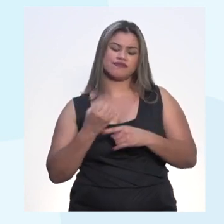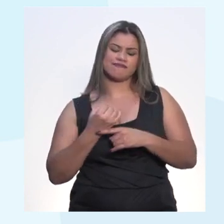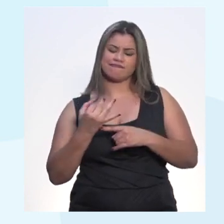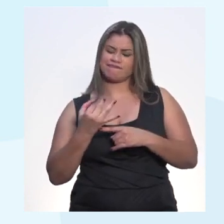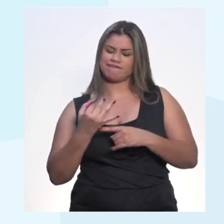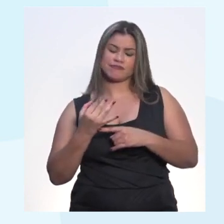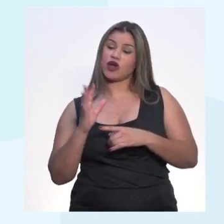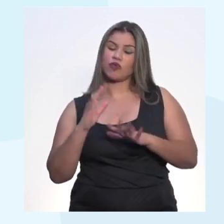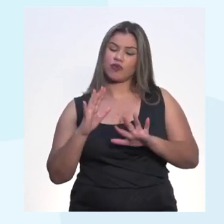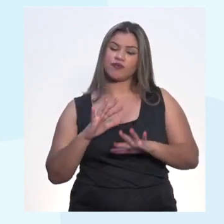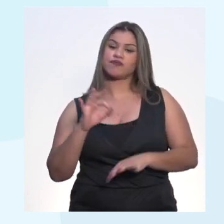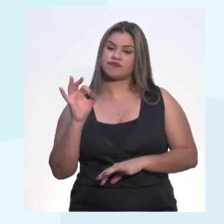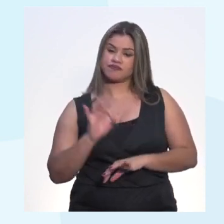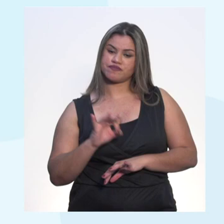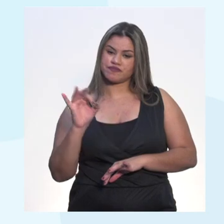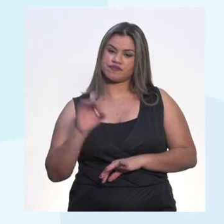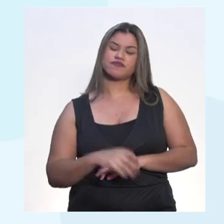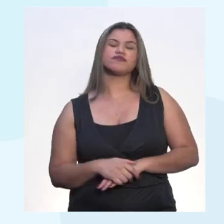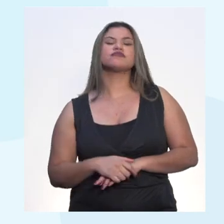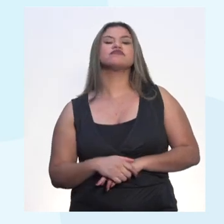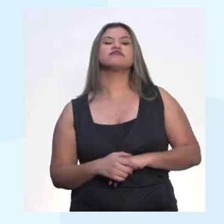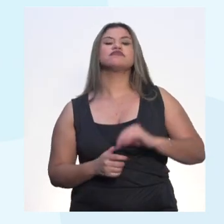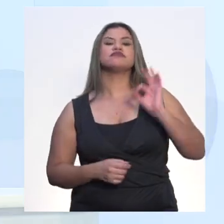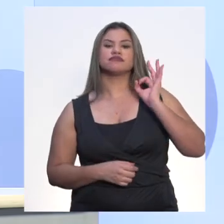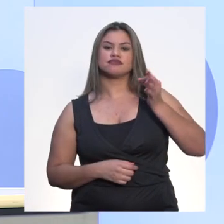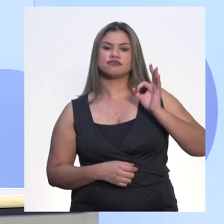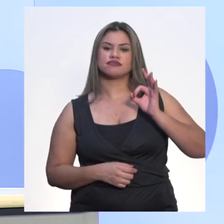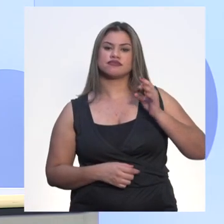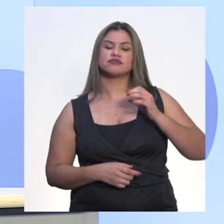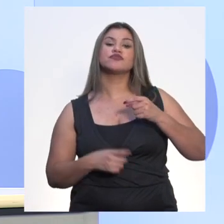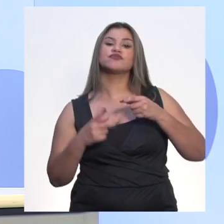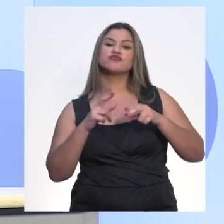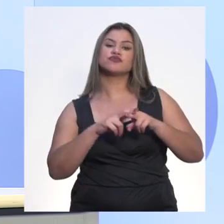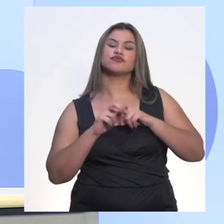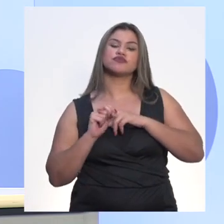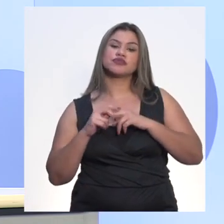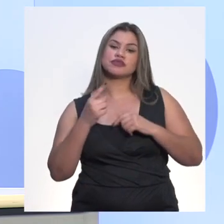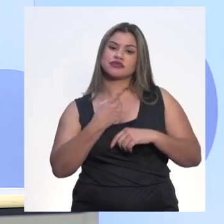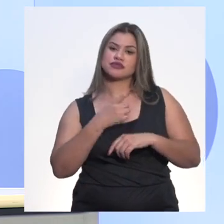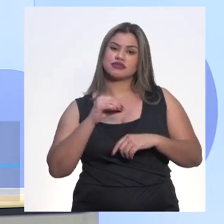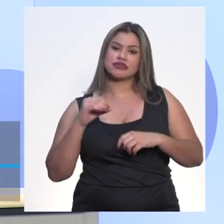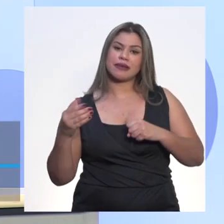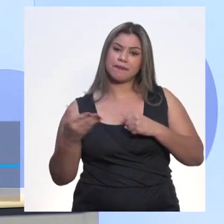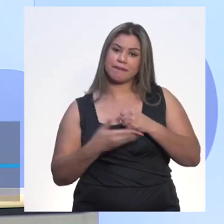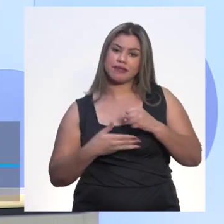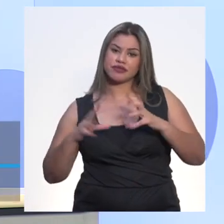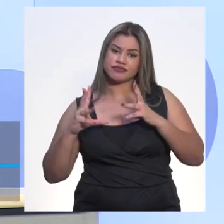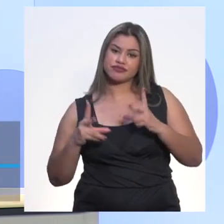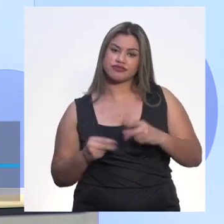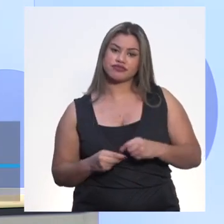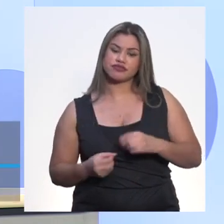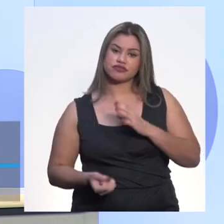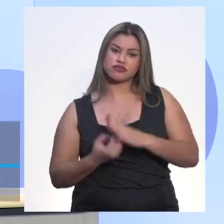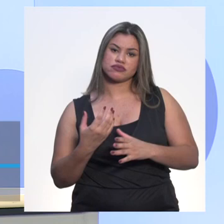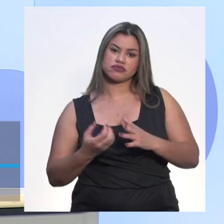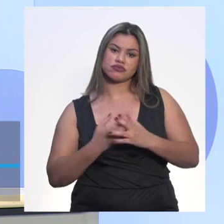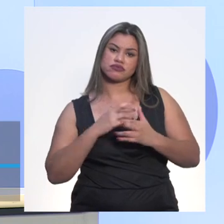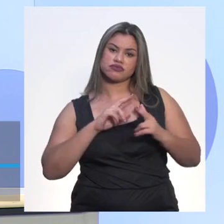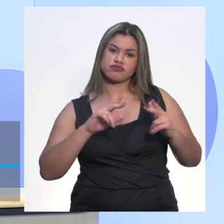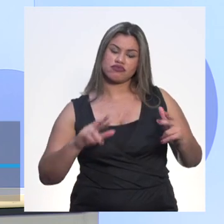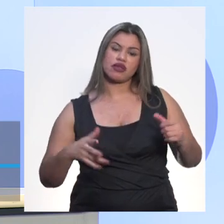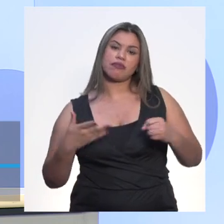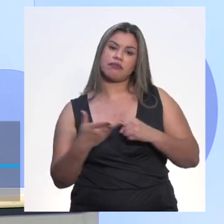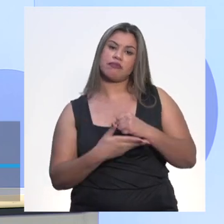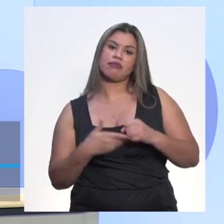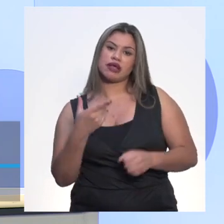para porcentagem. Por isso que digamos assim, o 100 é a base de todos, né? A da criação ali de todos os elementos.